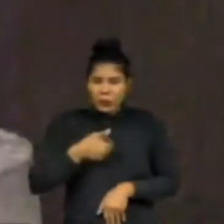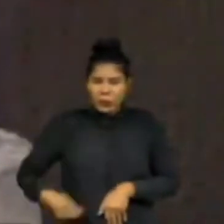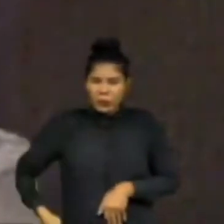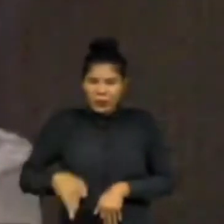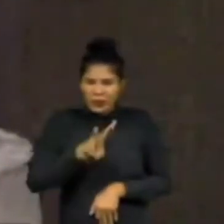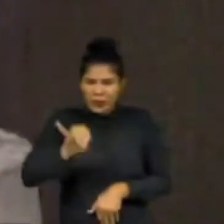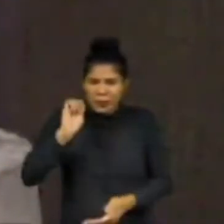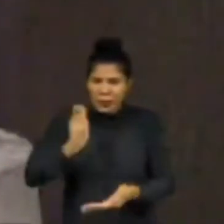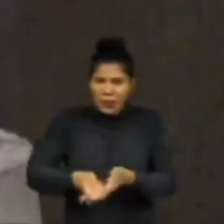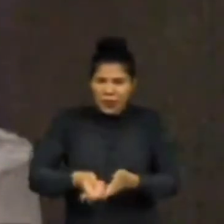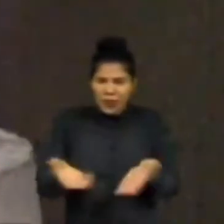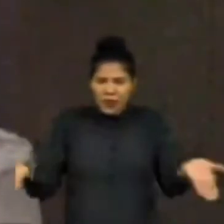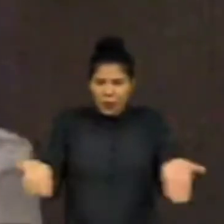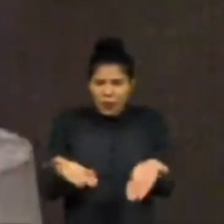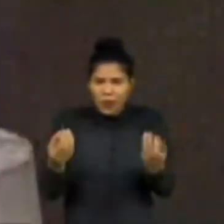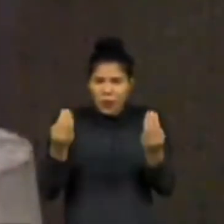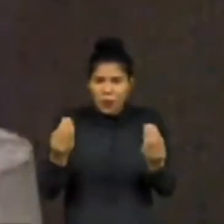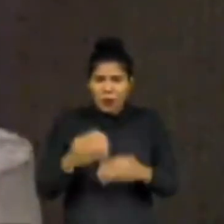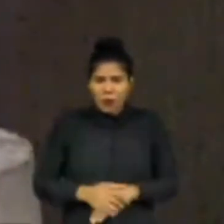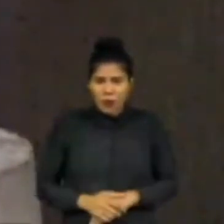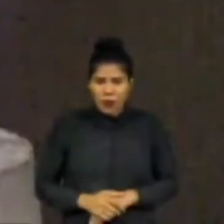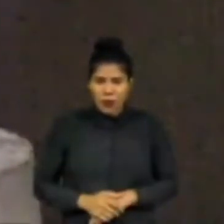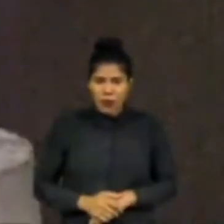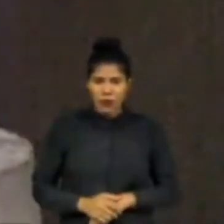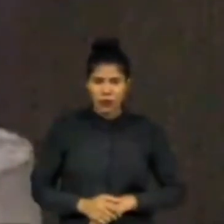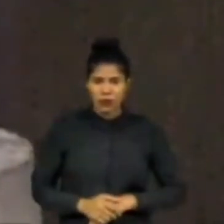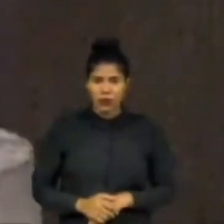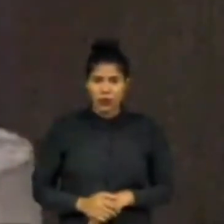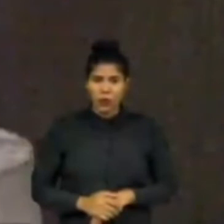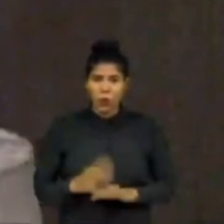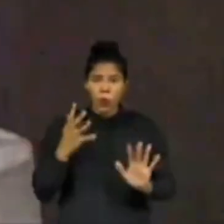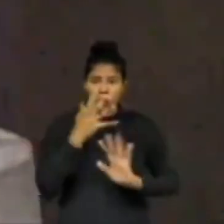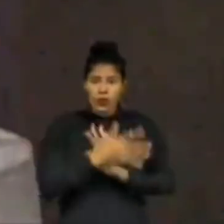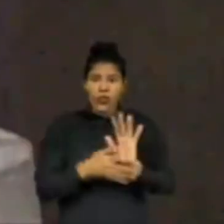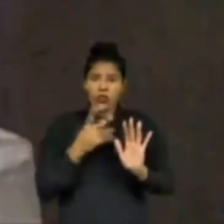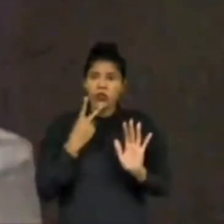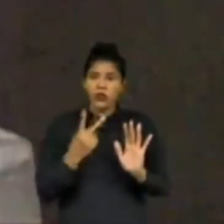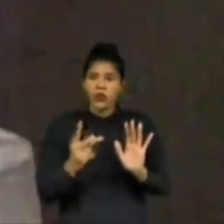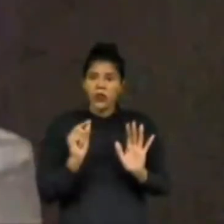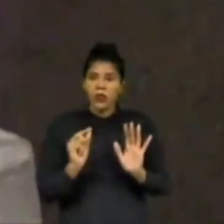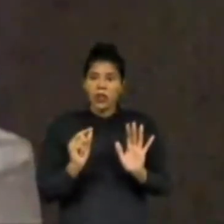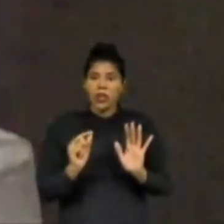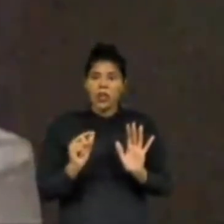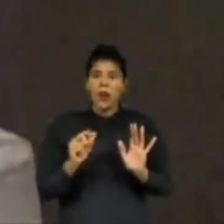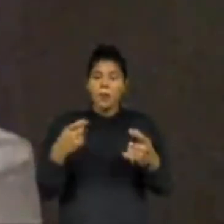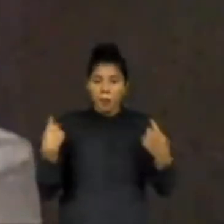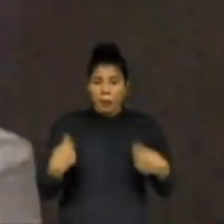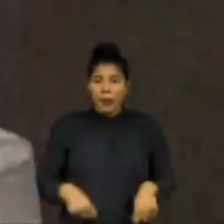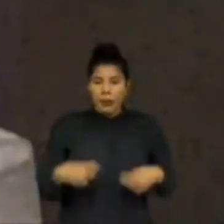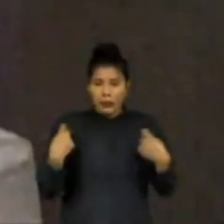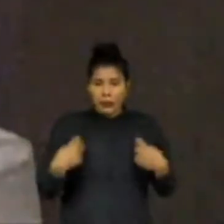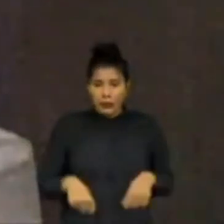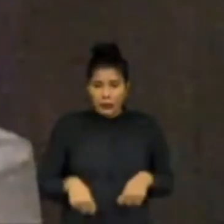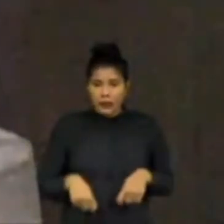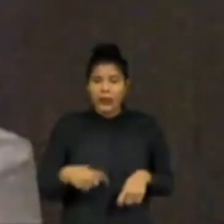O texto diz, devem cobrar mensalidade. Esse é o primeiro comando.